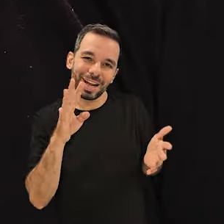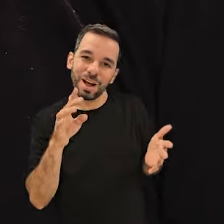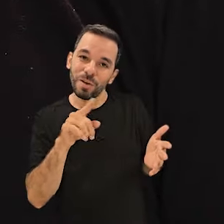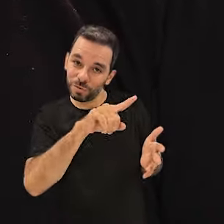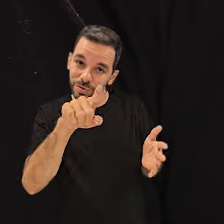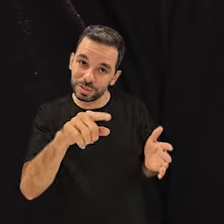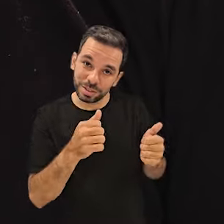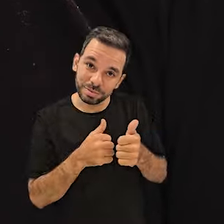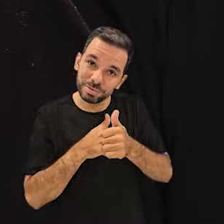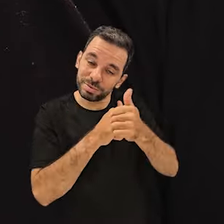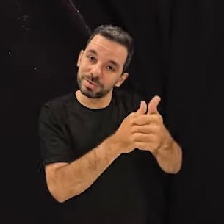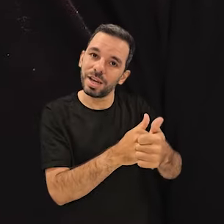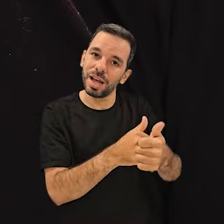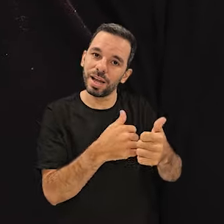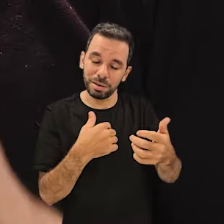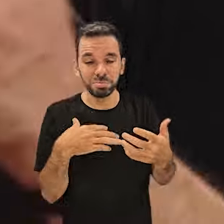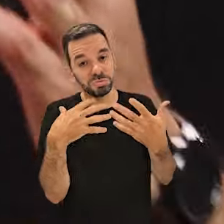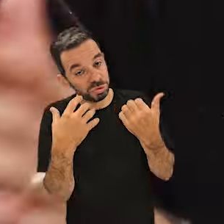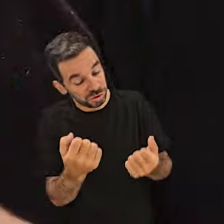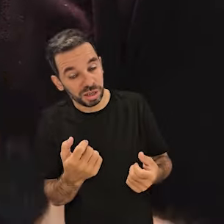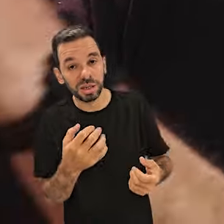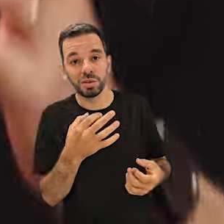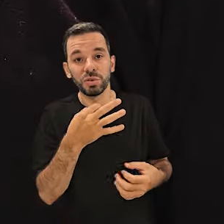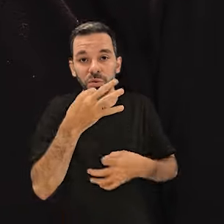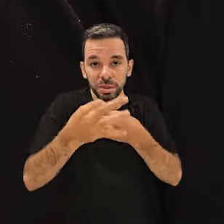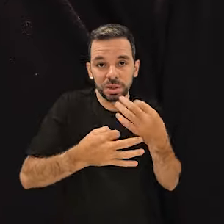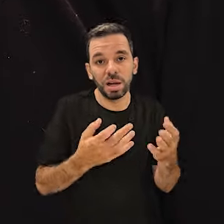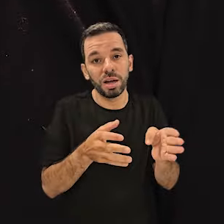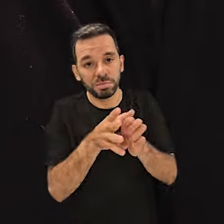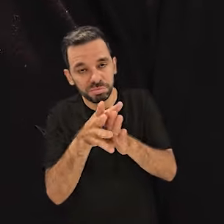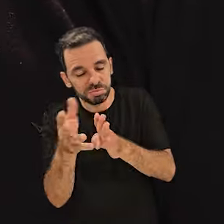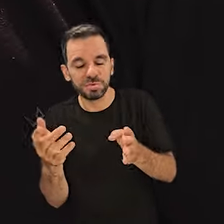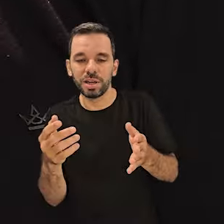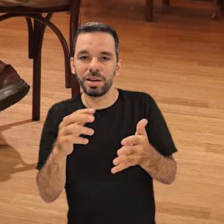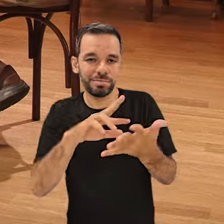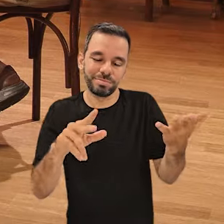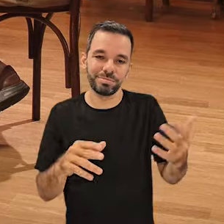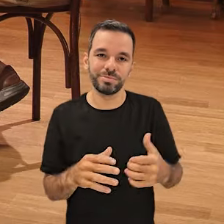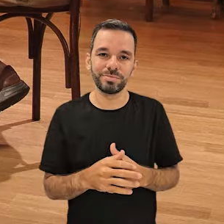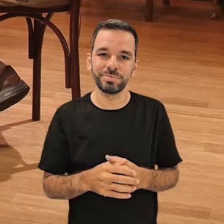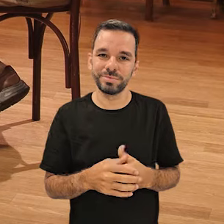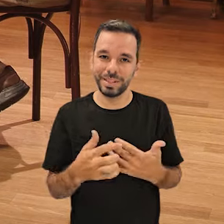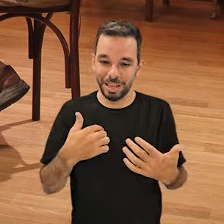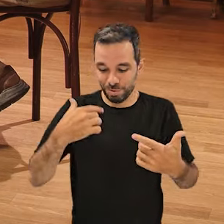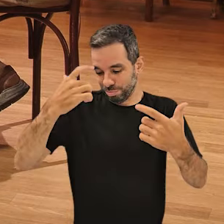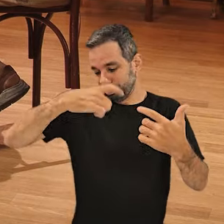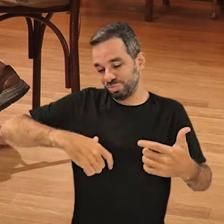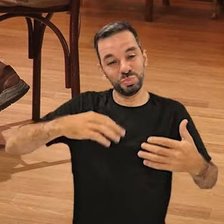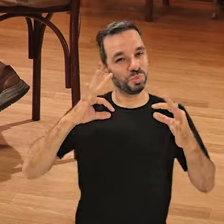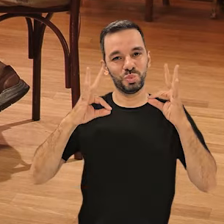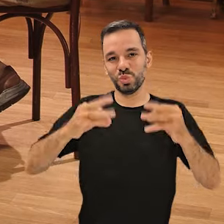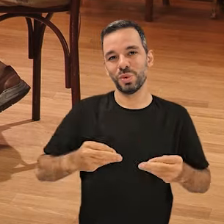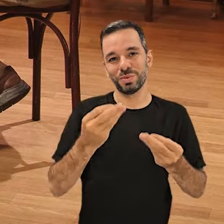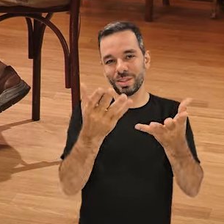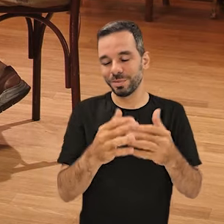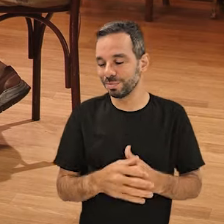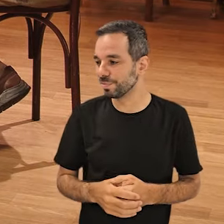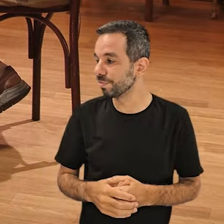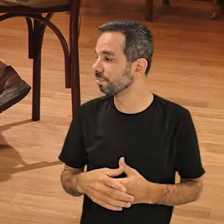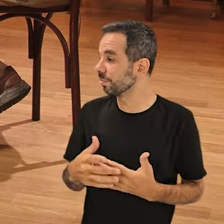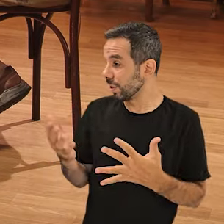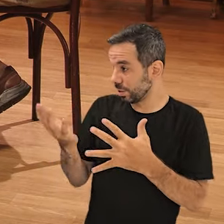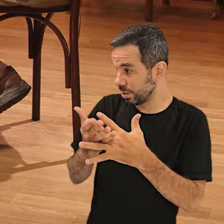prazer recebê-los e aceitar os comentários, as dicas, vai ser um prazer. Fabrício na íntegra lá. Na íntegra, completo.